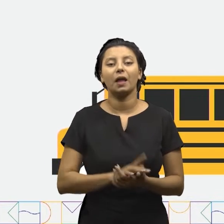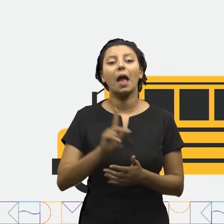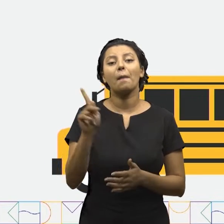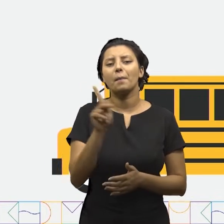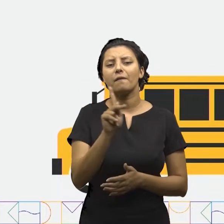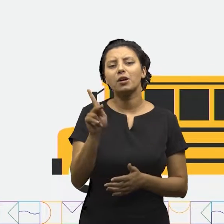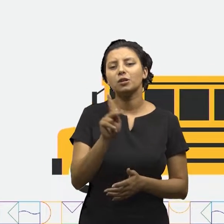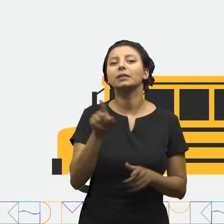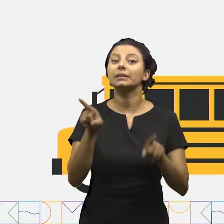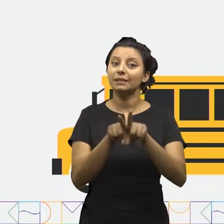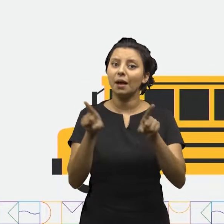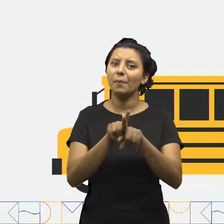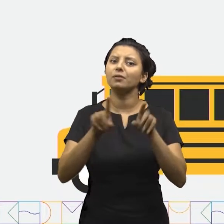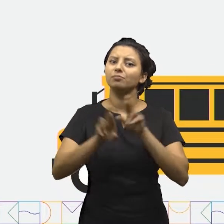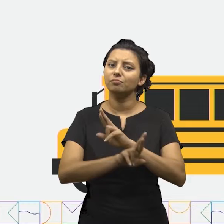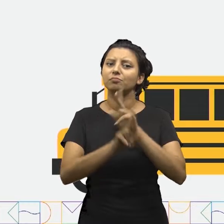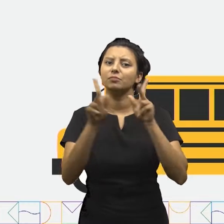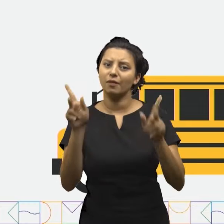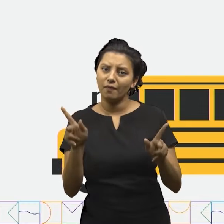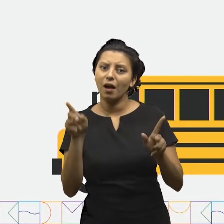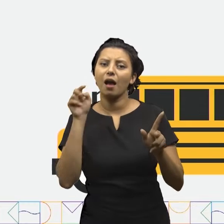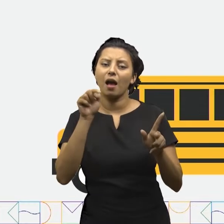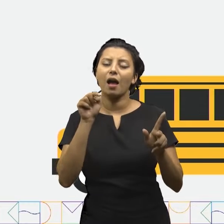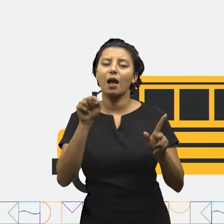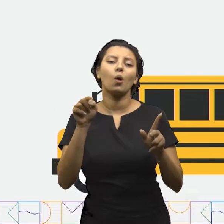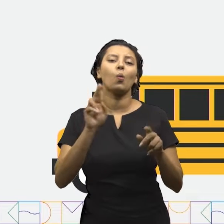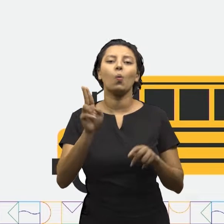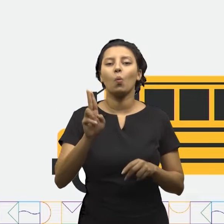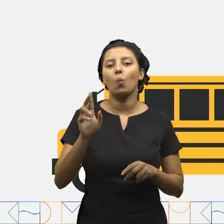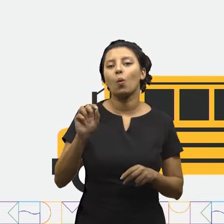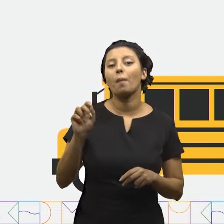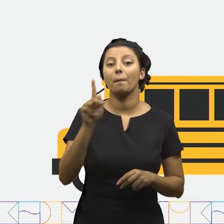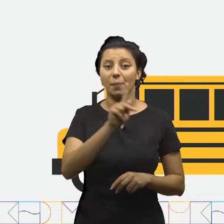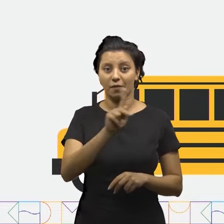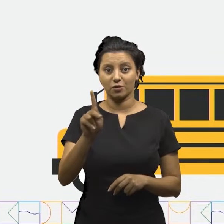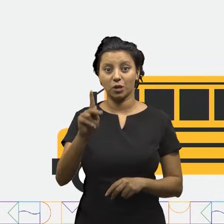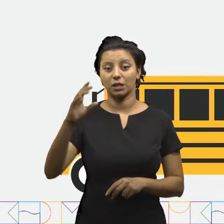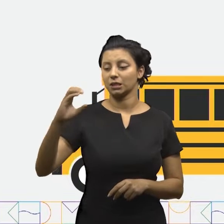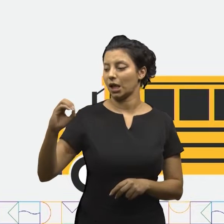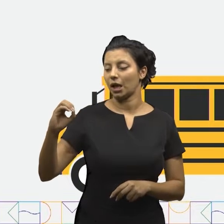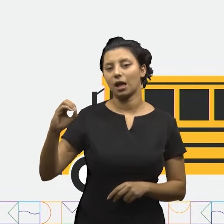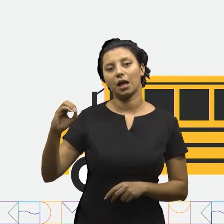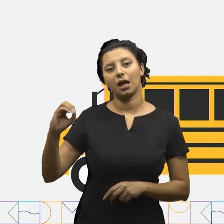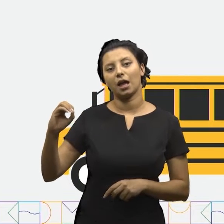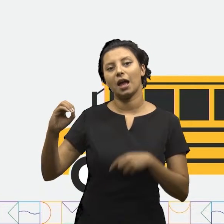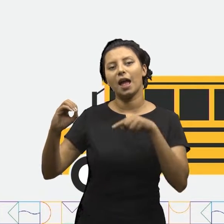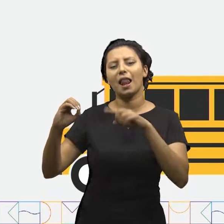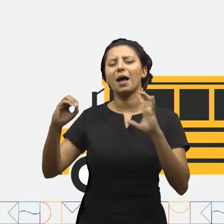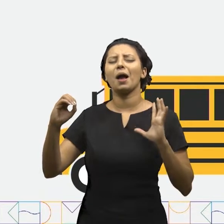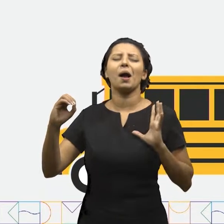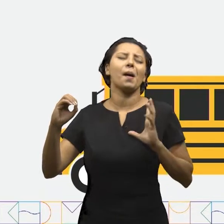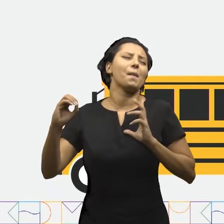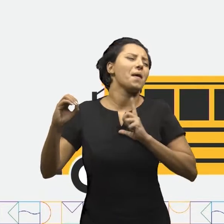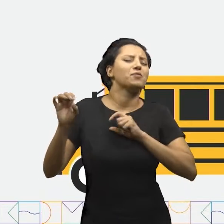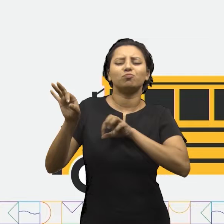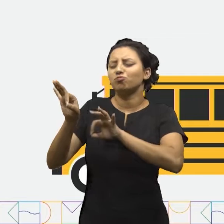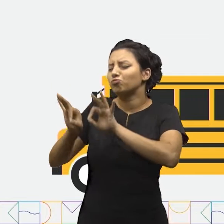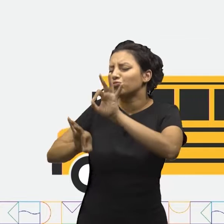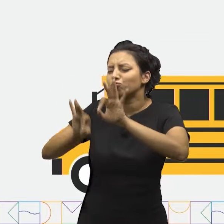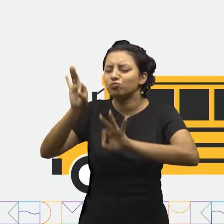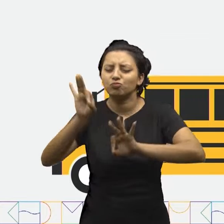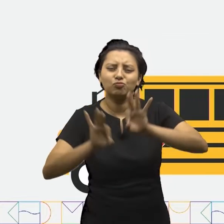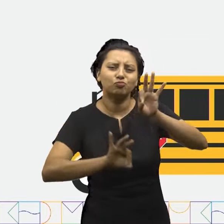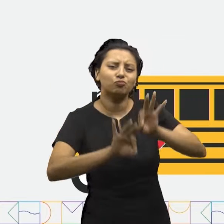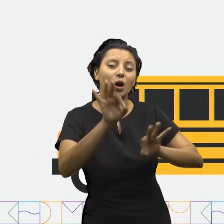sua professora também era diferente. Era chamada Professora Zero e amava tudo